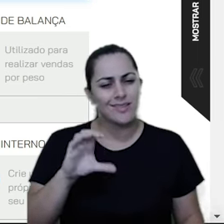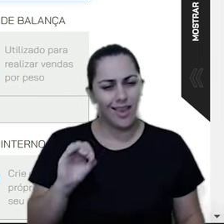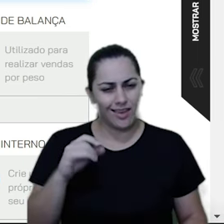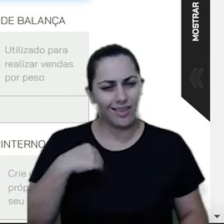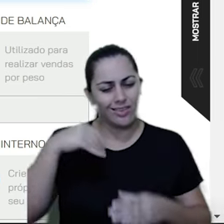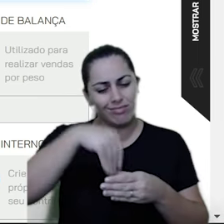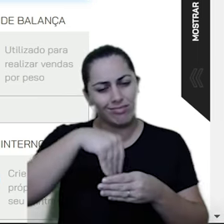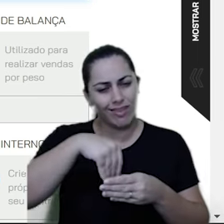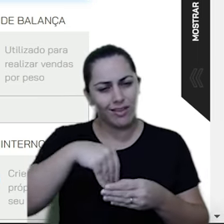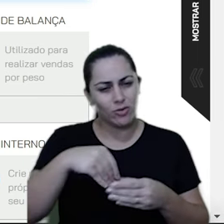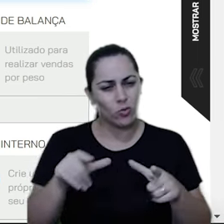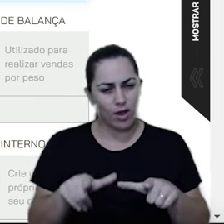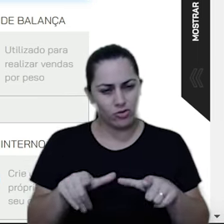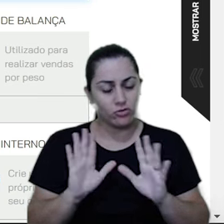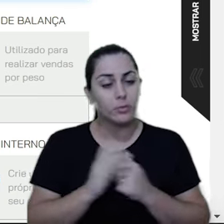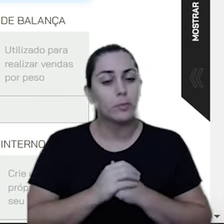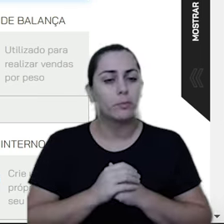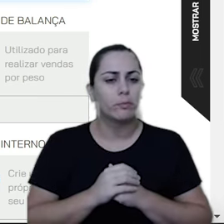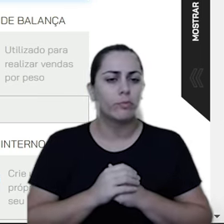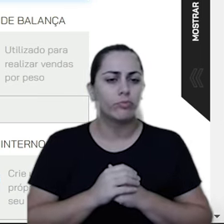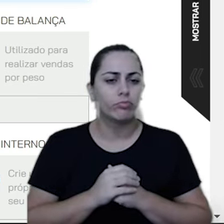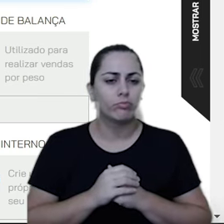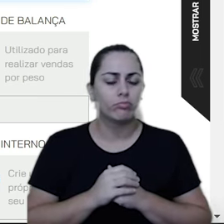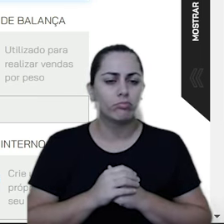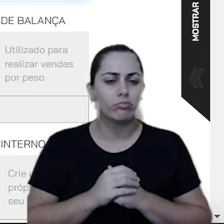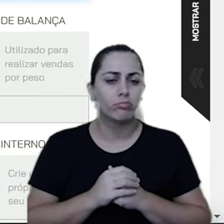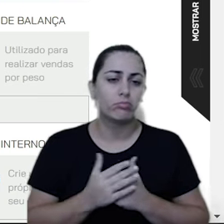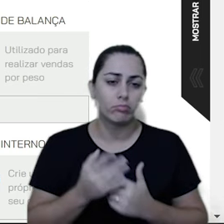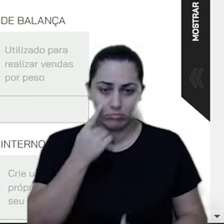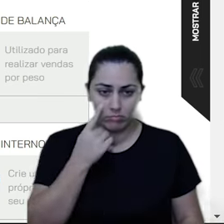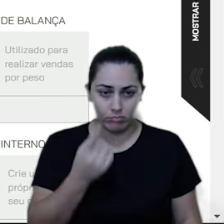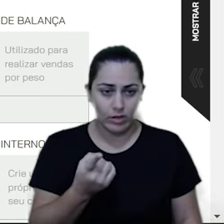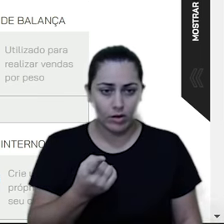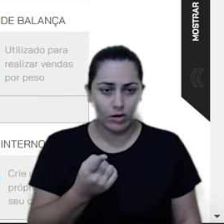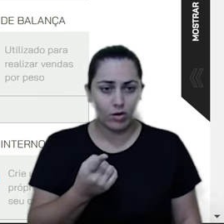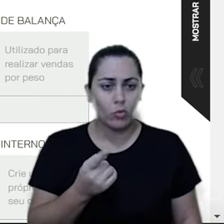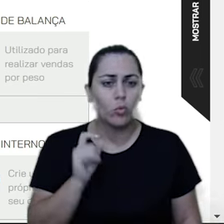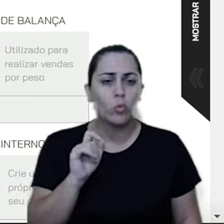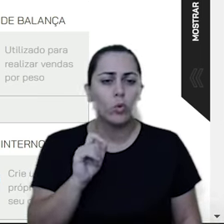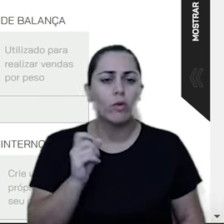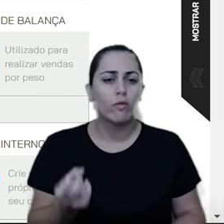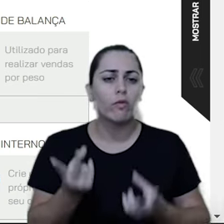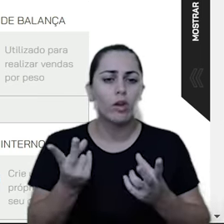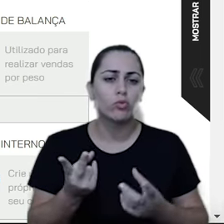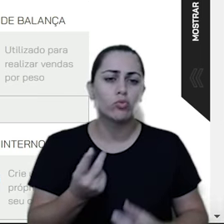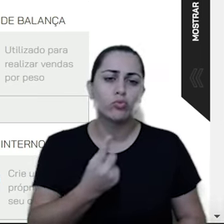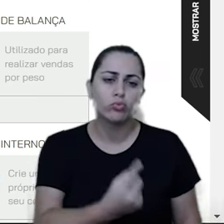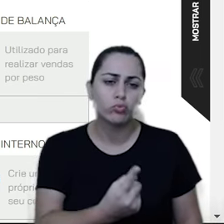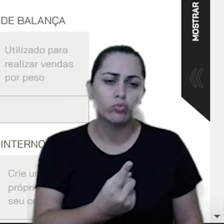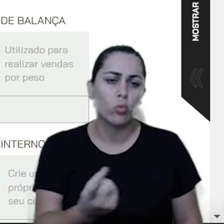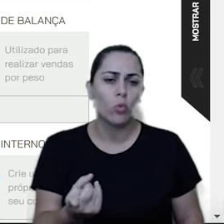caixinha lá tem 100 unidades né aí eu venho aqui Qual é a unidade que que eu vendo ele eu vendo por